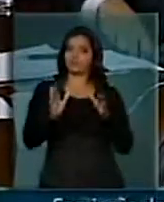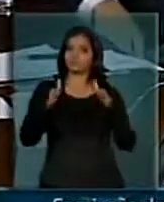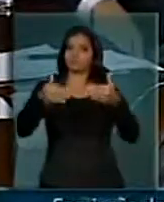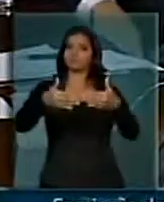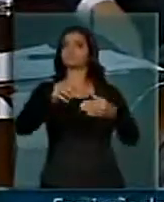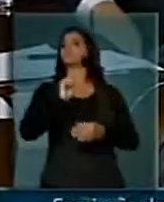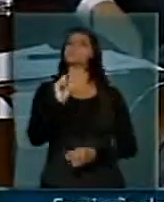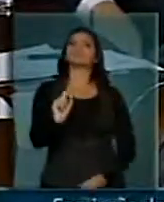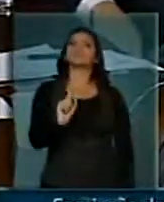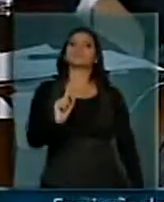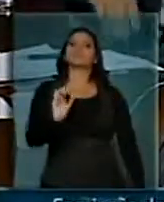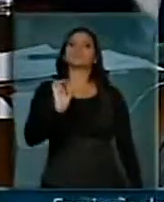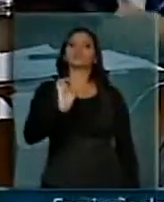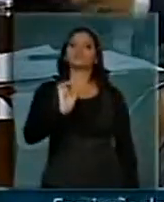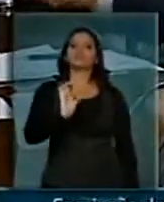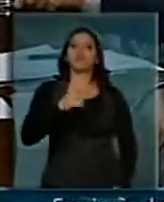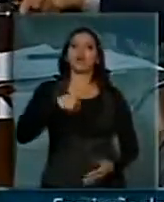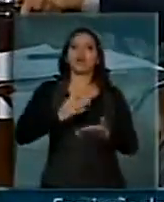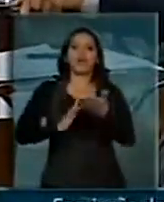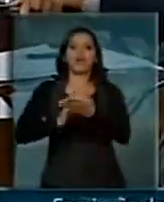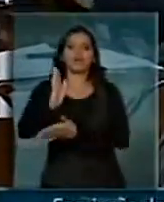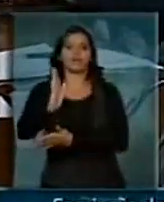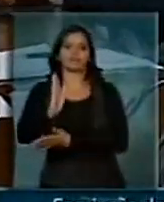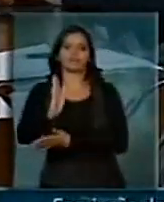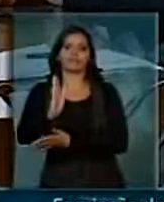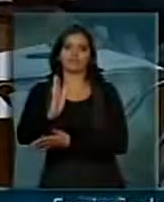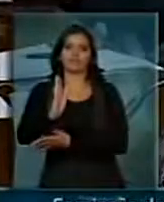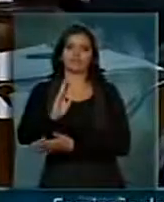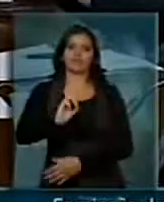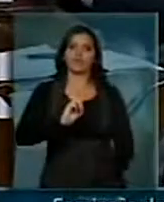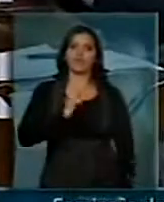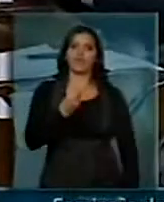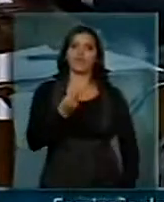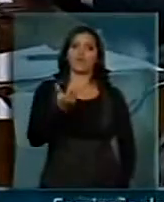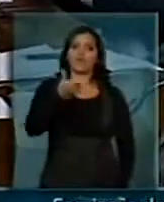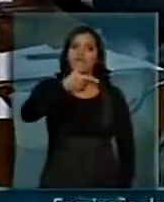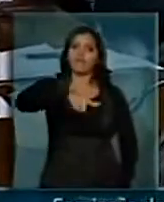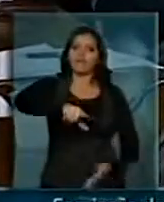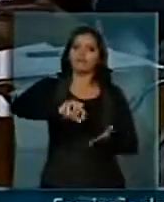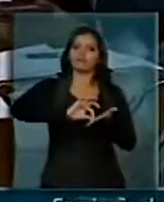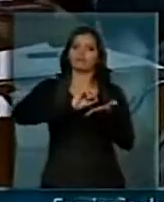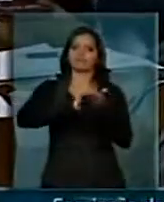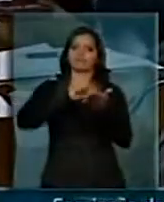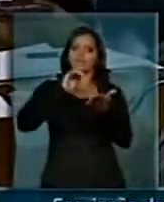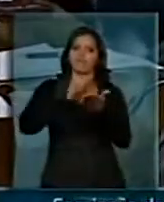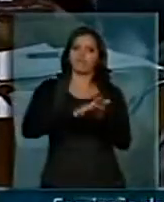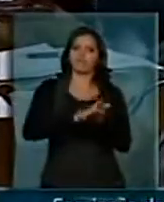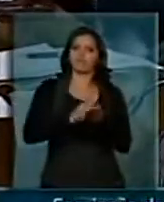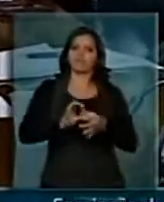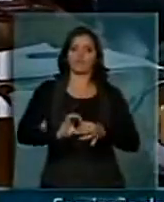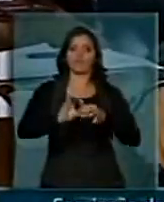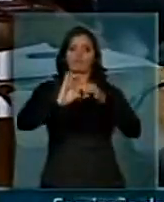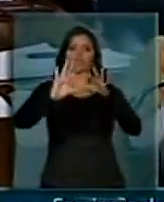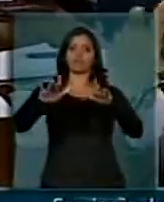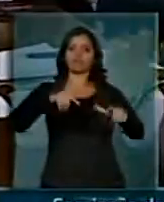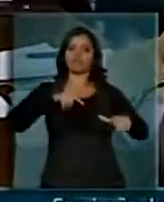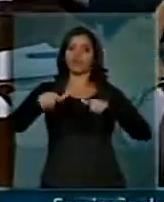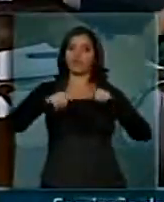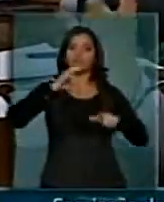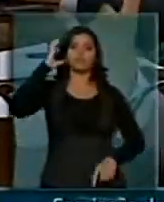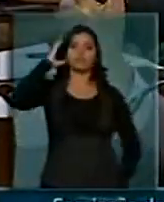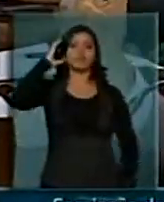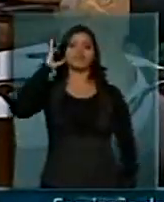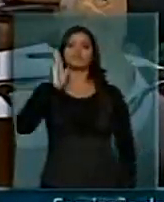não só de outorgas como de renovação, somente as renovações, que chegam, que já